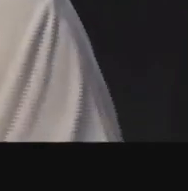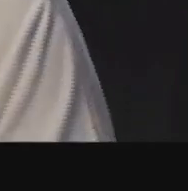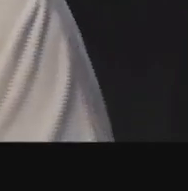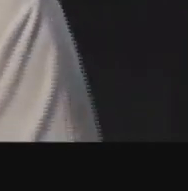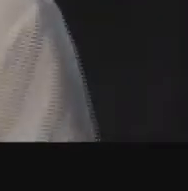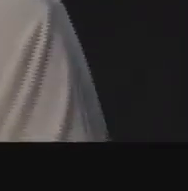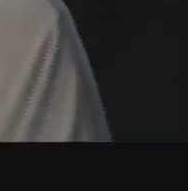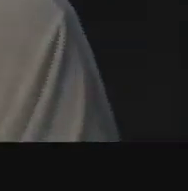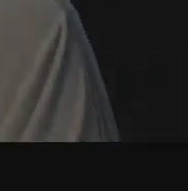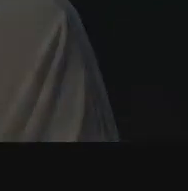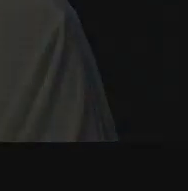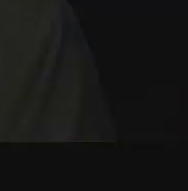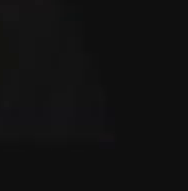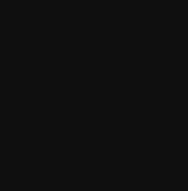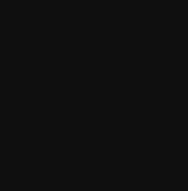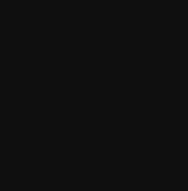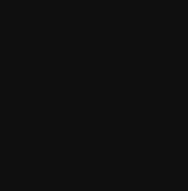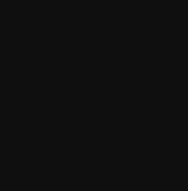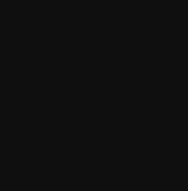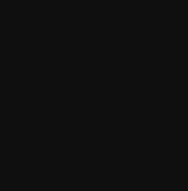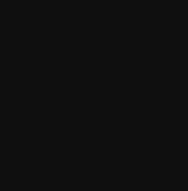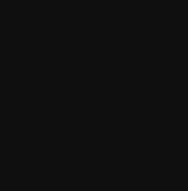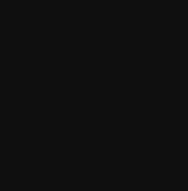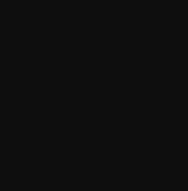acabar com essa minha angústia.